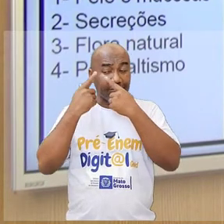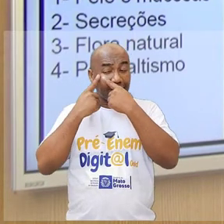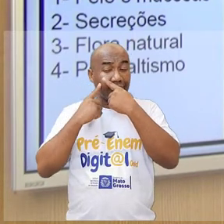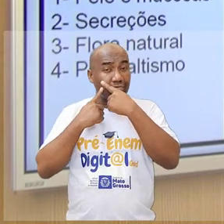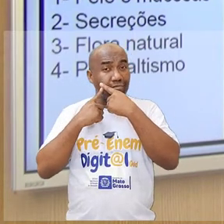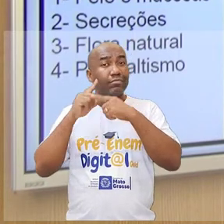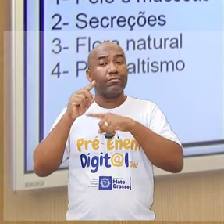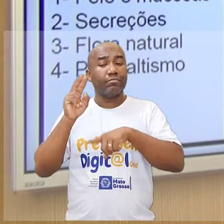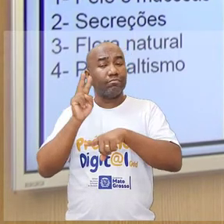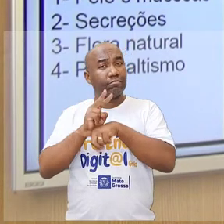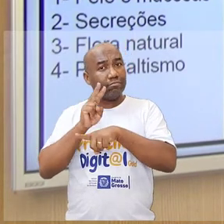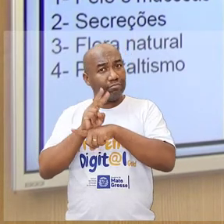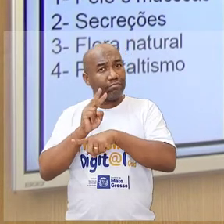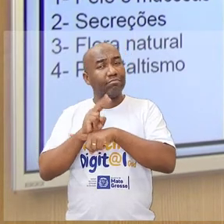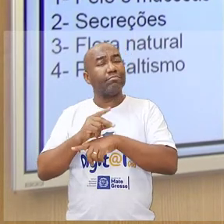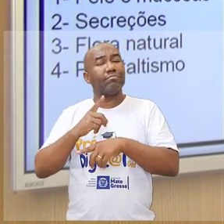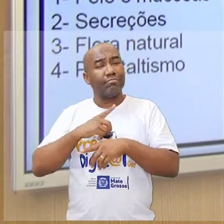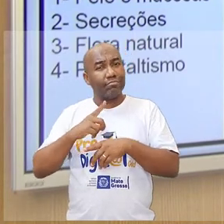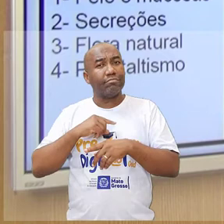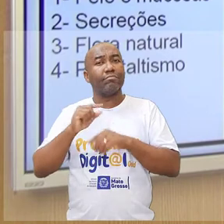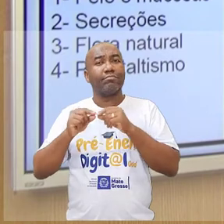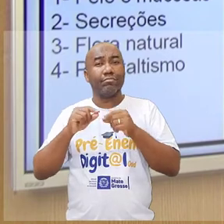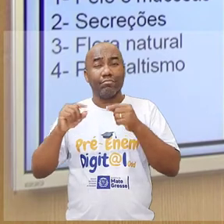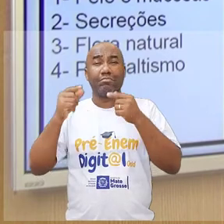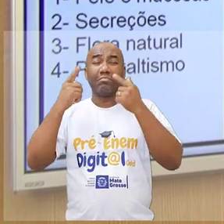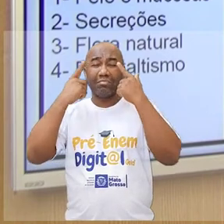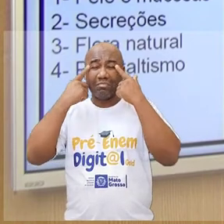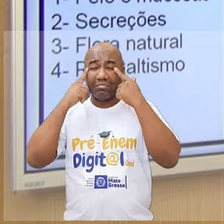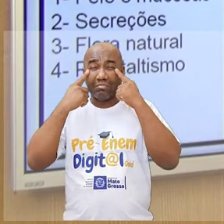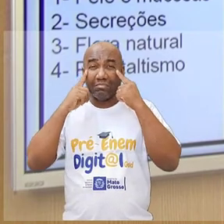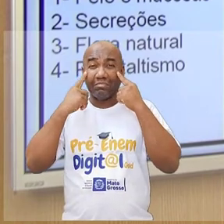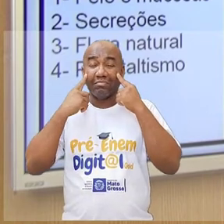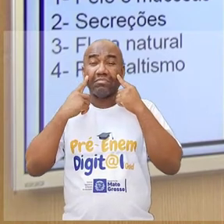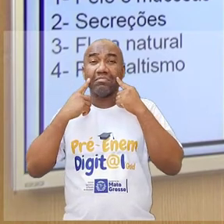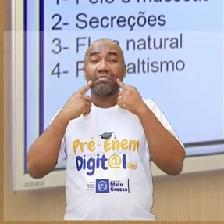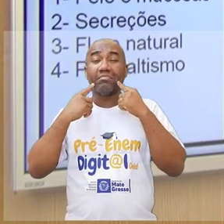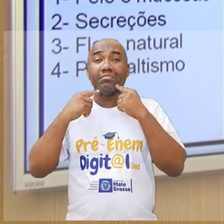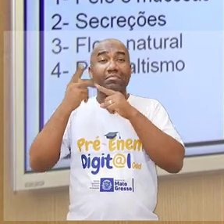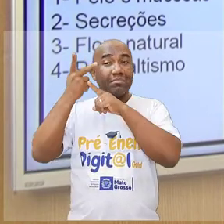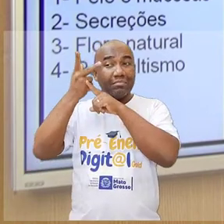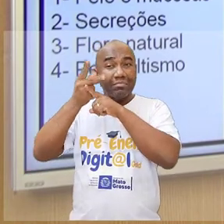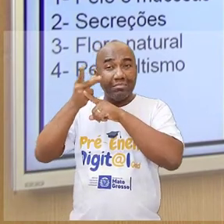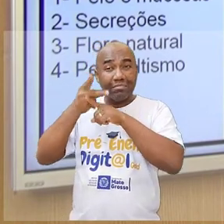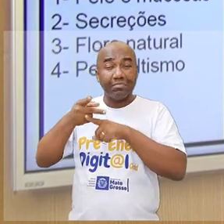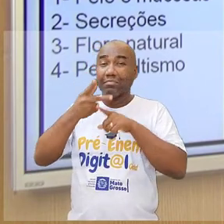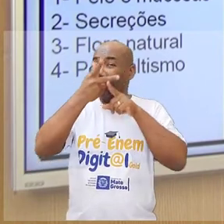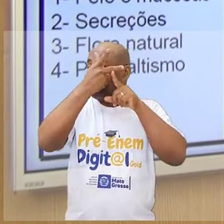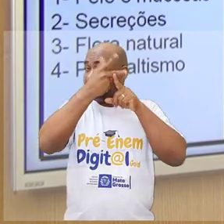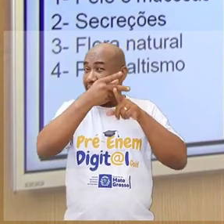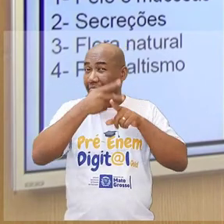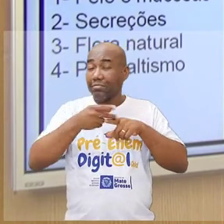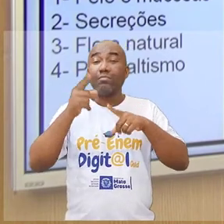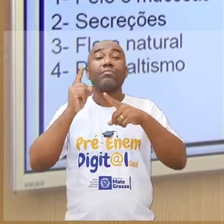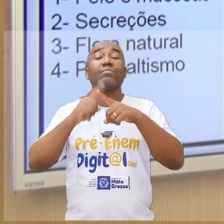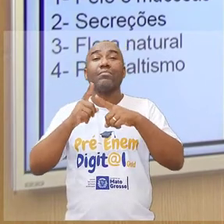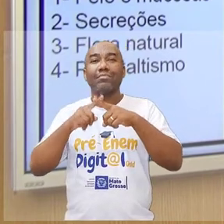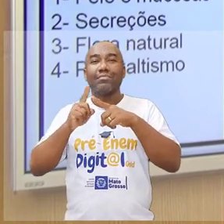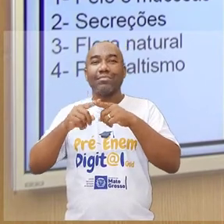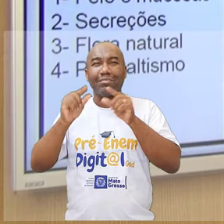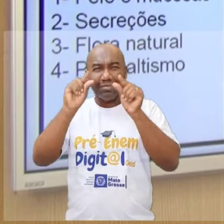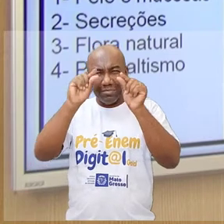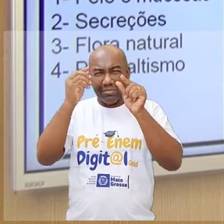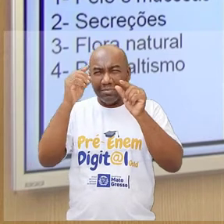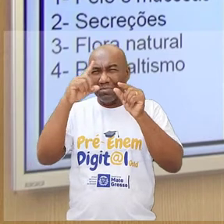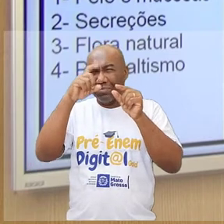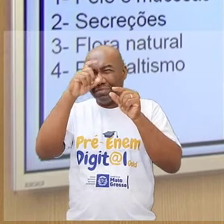nossa lágrima contém enzimas que podem destruir micro-organismos que tentam entrar em nossos olhos. A nossa